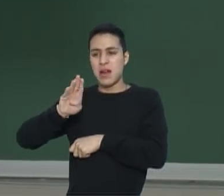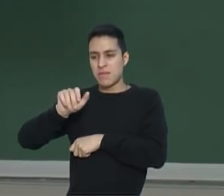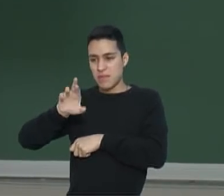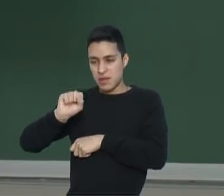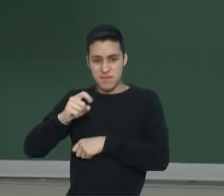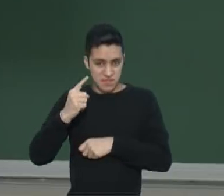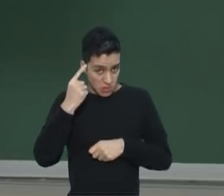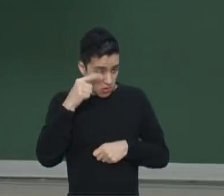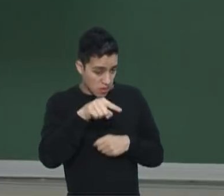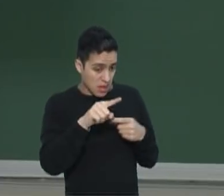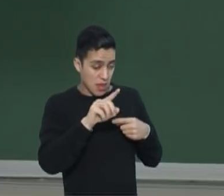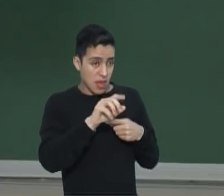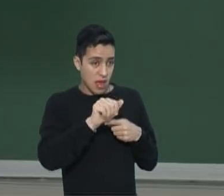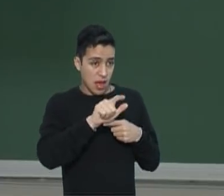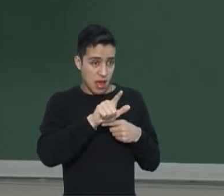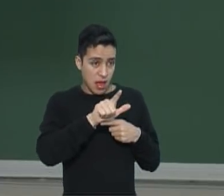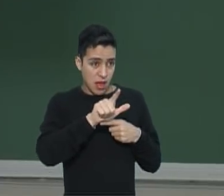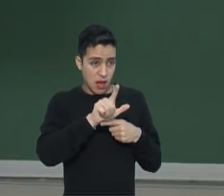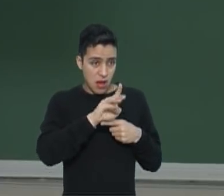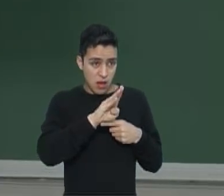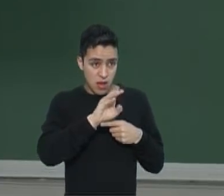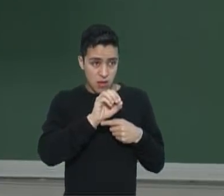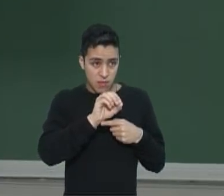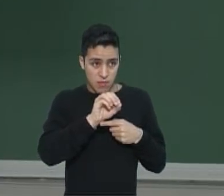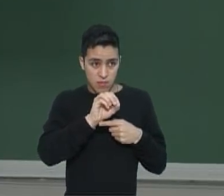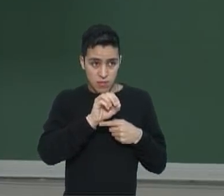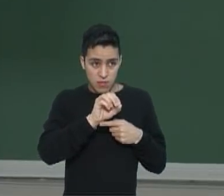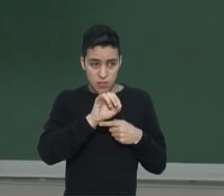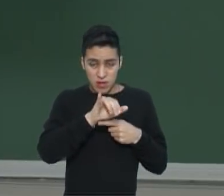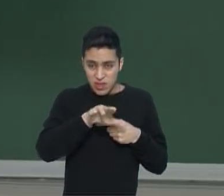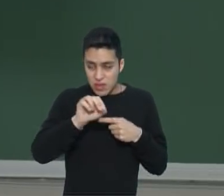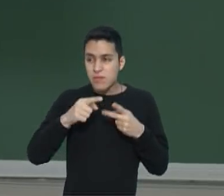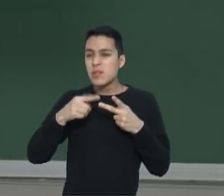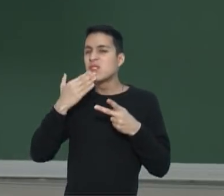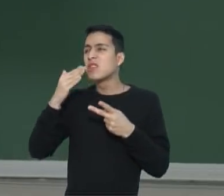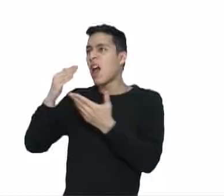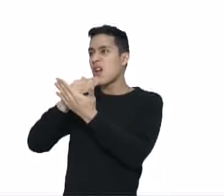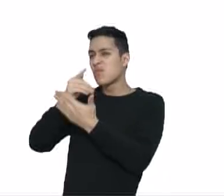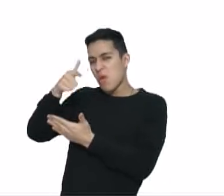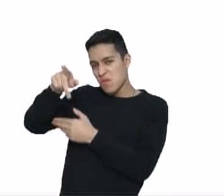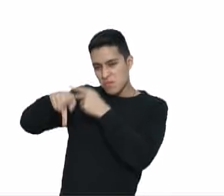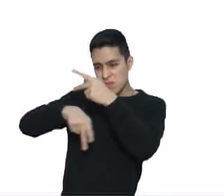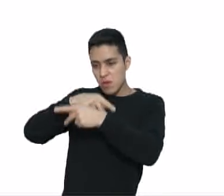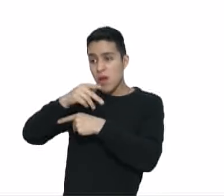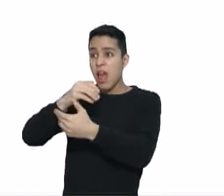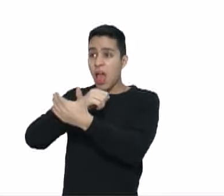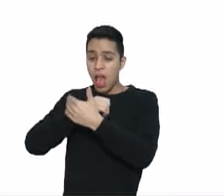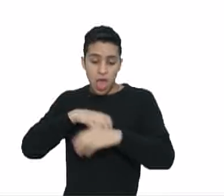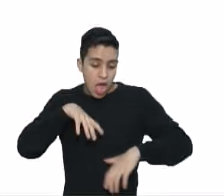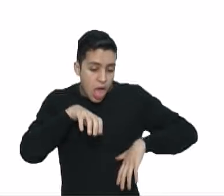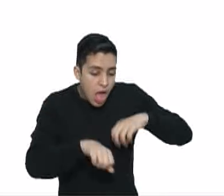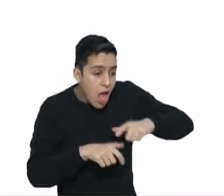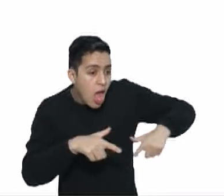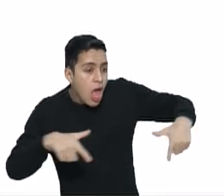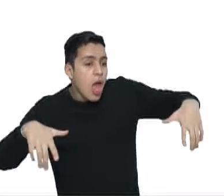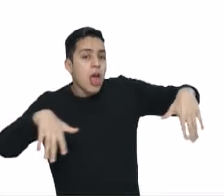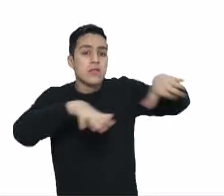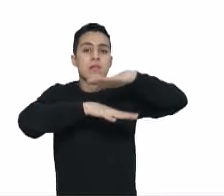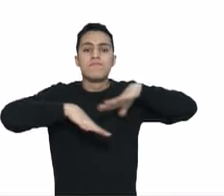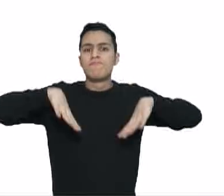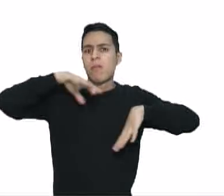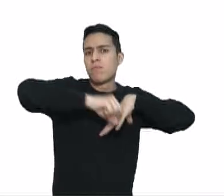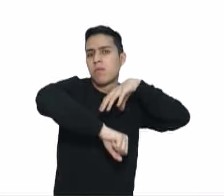Alboino, que era um chefe dos lombardos, vai pedir auxílio para os saxões, a fim de entrar naquela espaçosa terra e ocupá-lo com